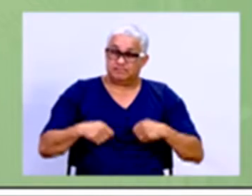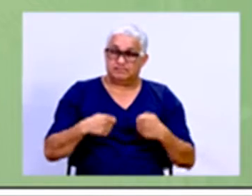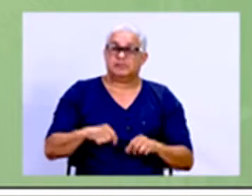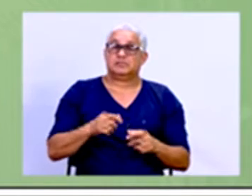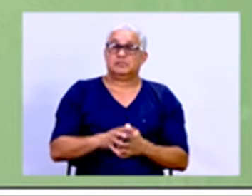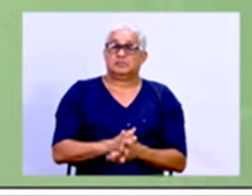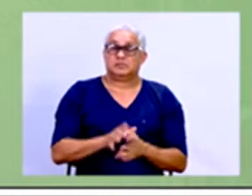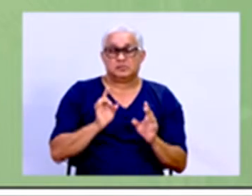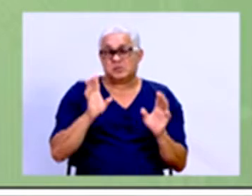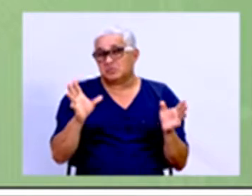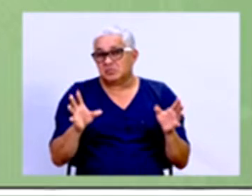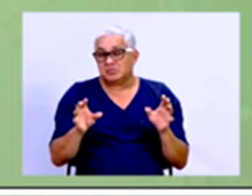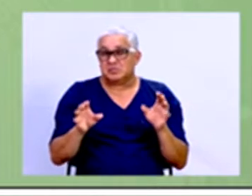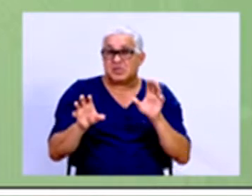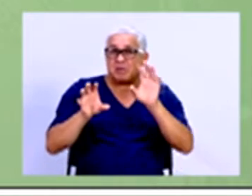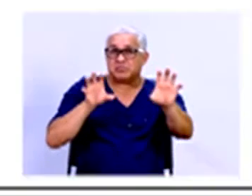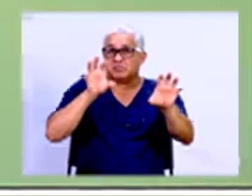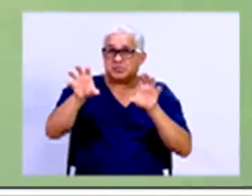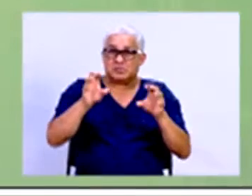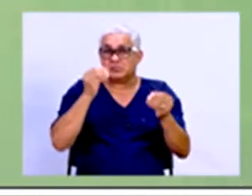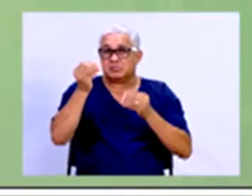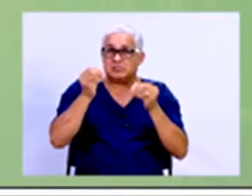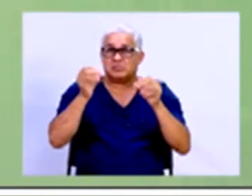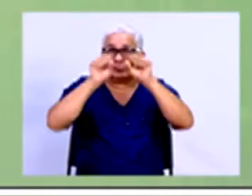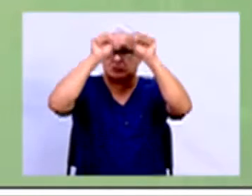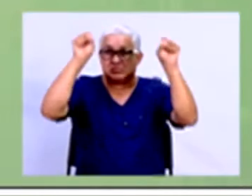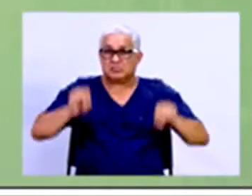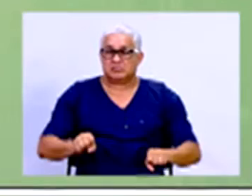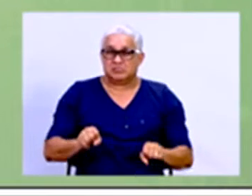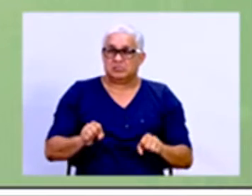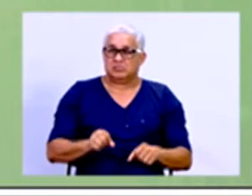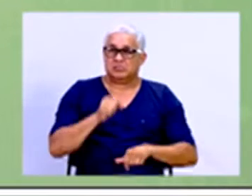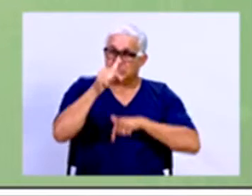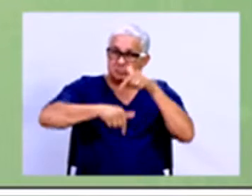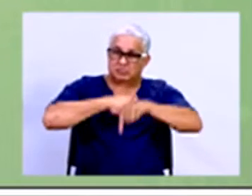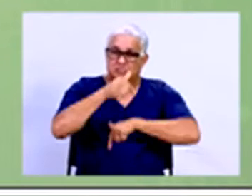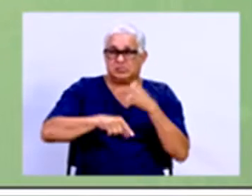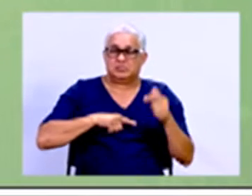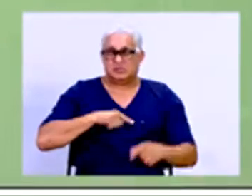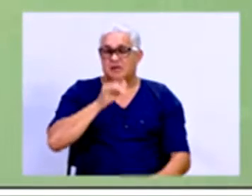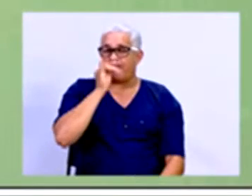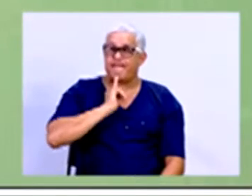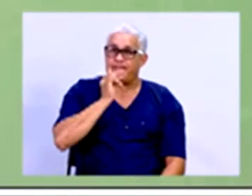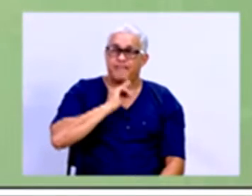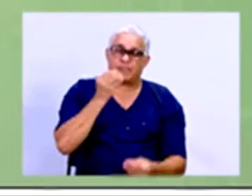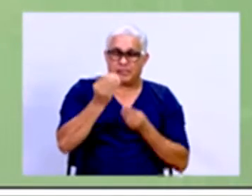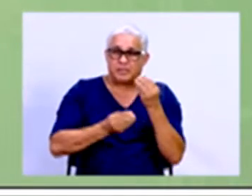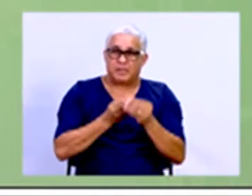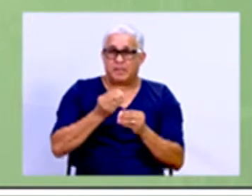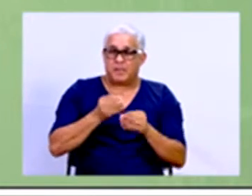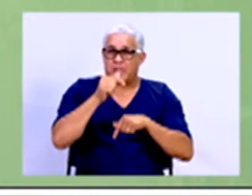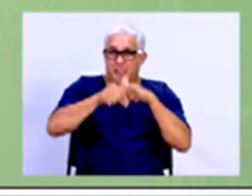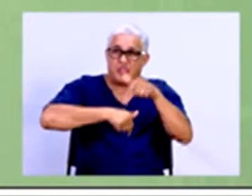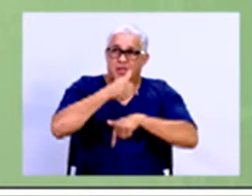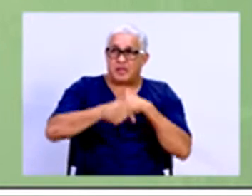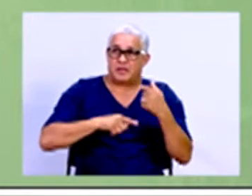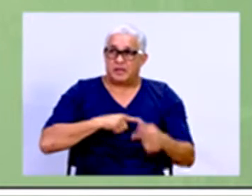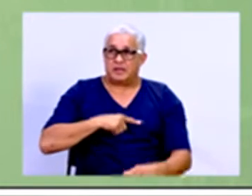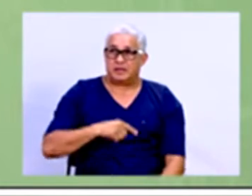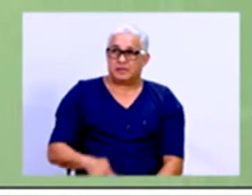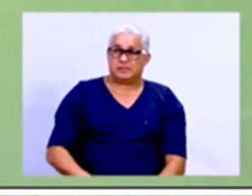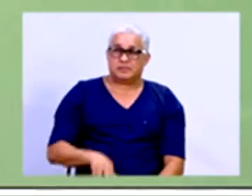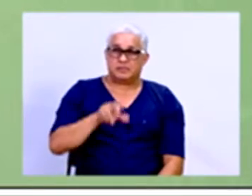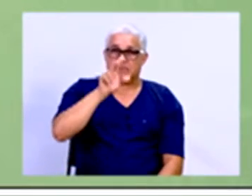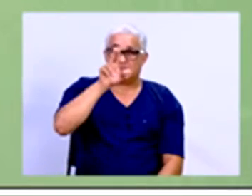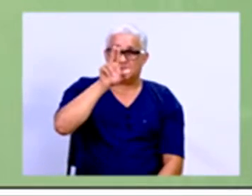né? É questão de como o seu sistema vai funcionar, certo? Então nós temos um exemplo de como isso funciona. Nós temos a